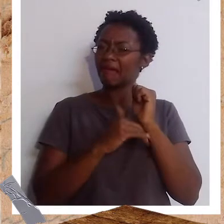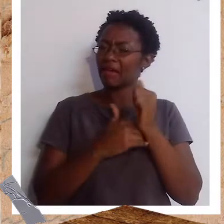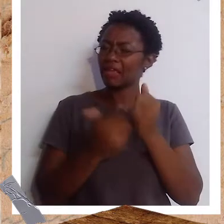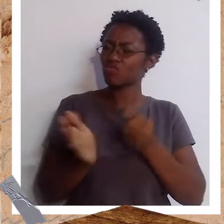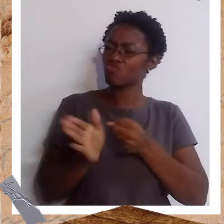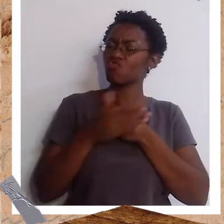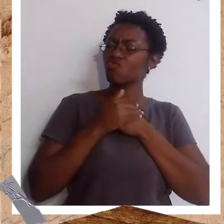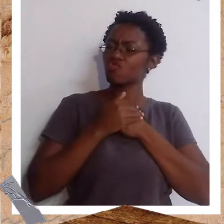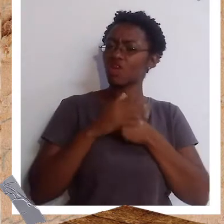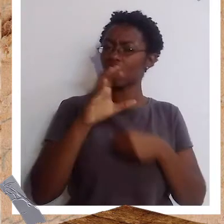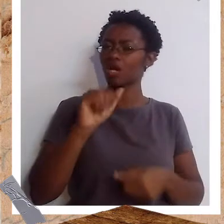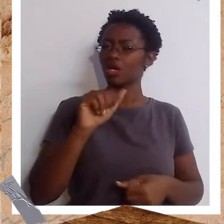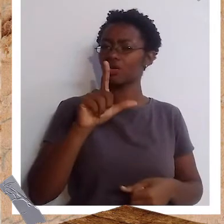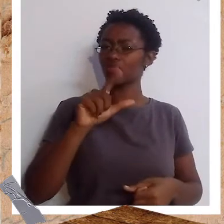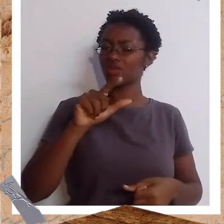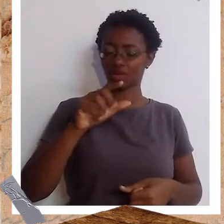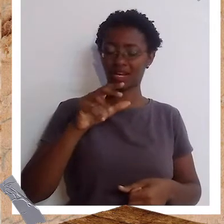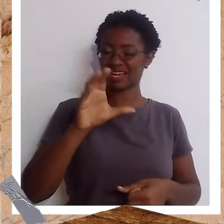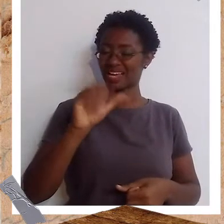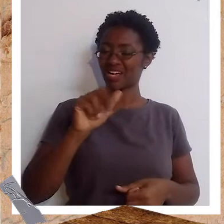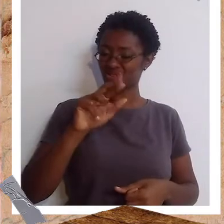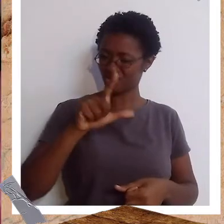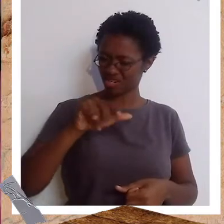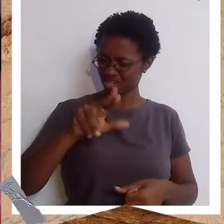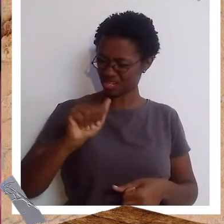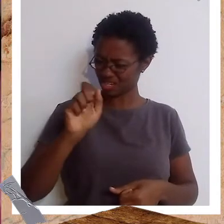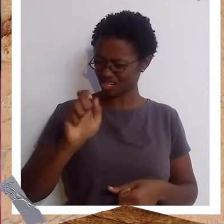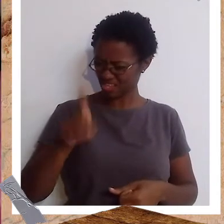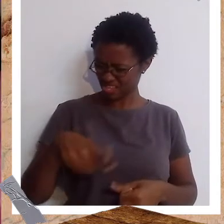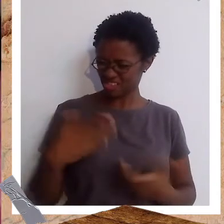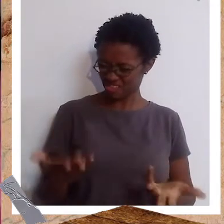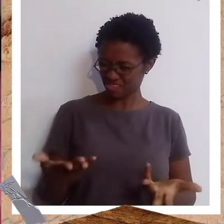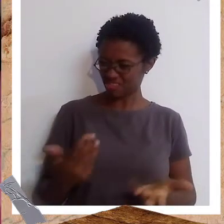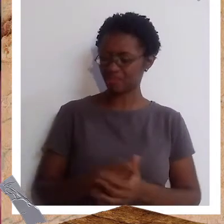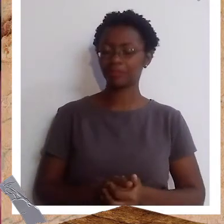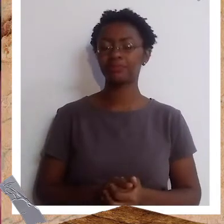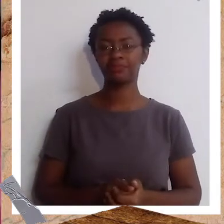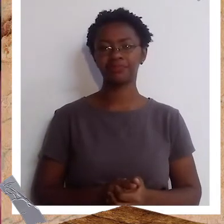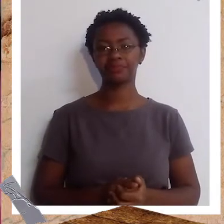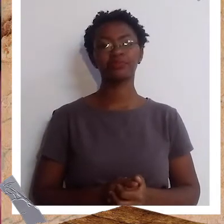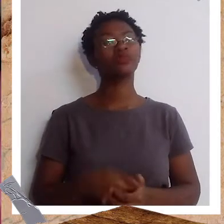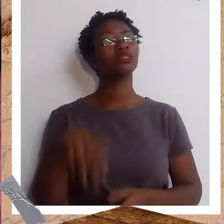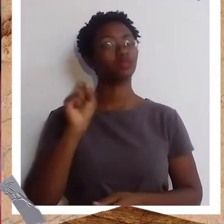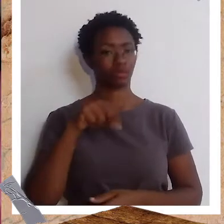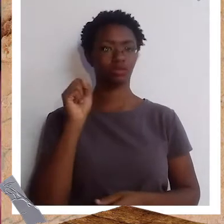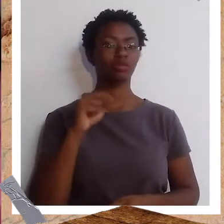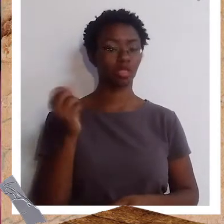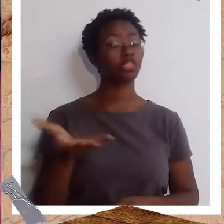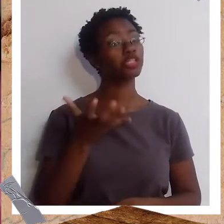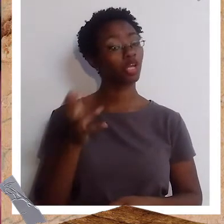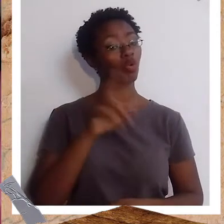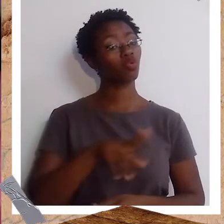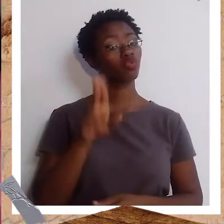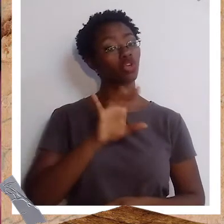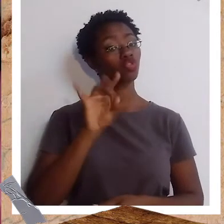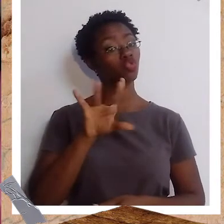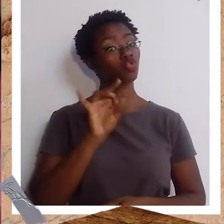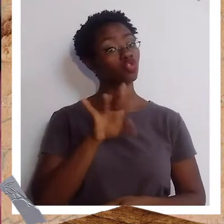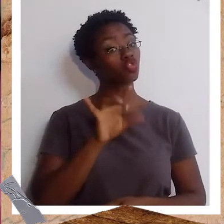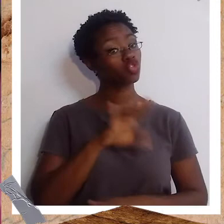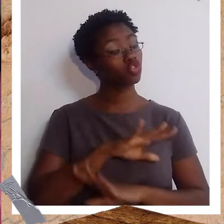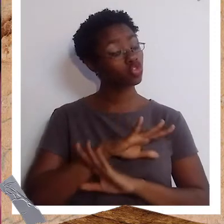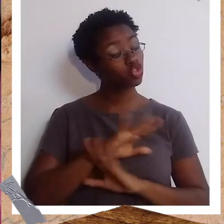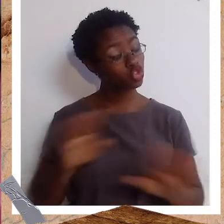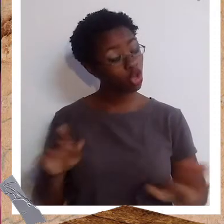É proposta e desafio nosso de que a gente só use o que a própria Carolina escreveu, não passe do